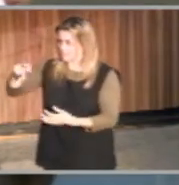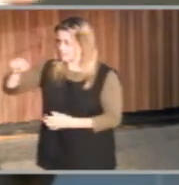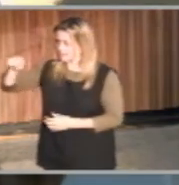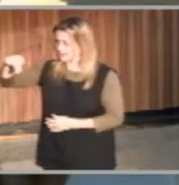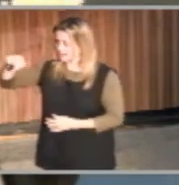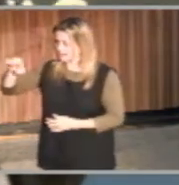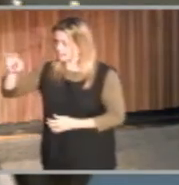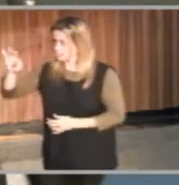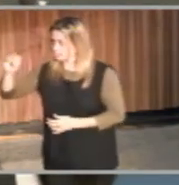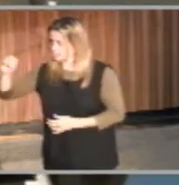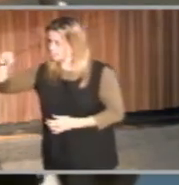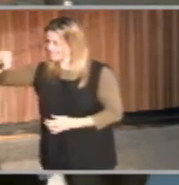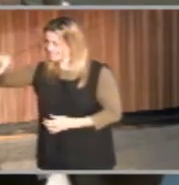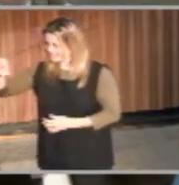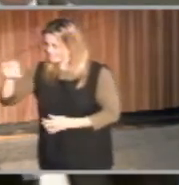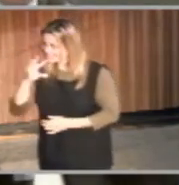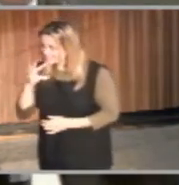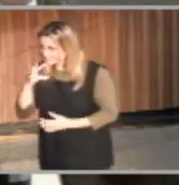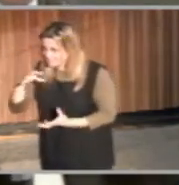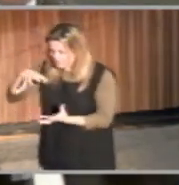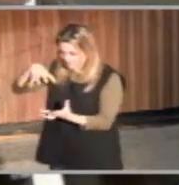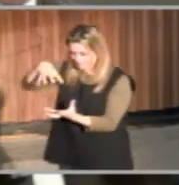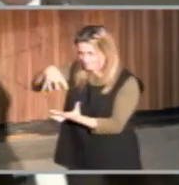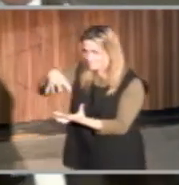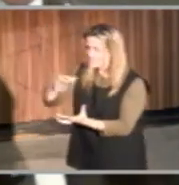o chocolate vai escorrendo assim, sabe?